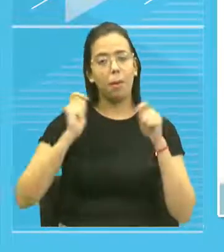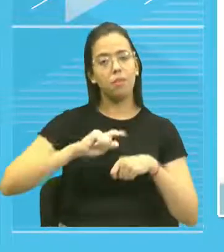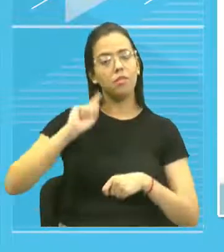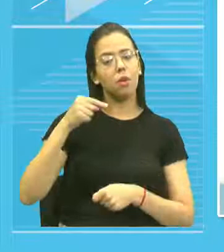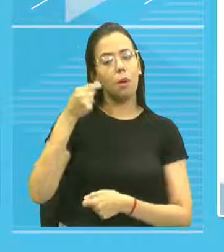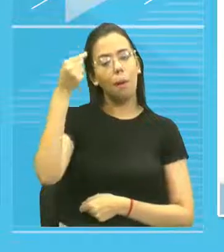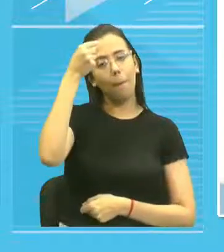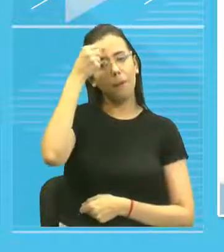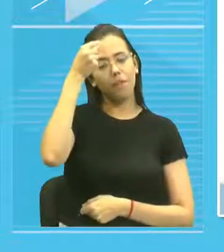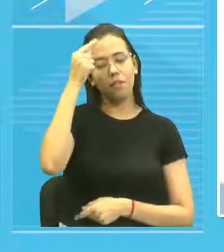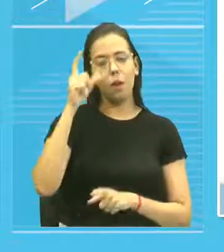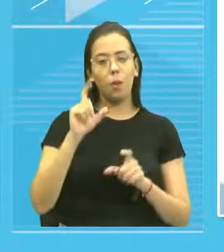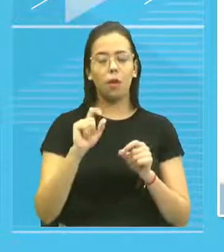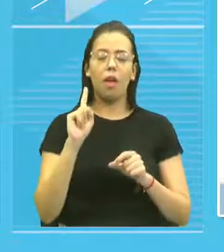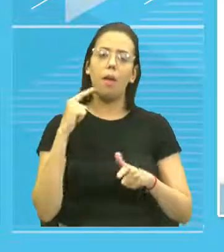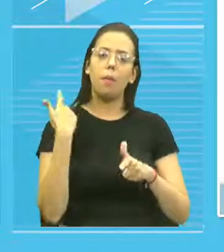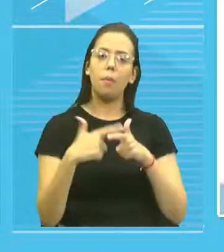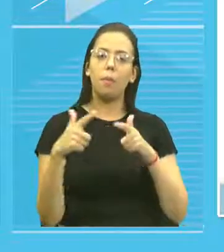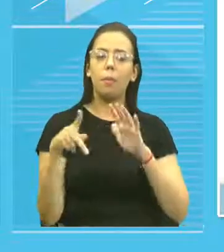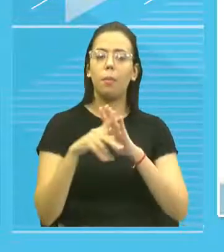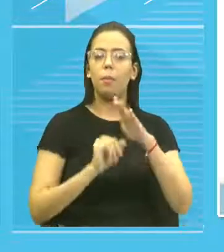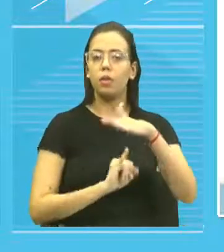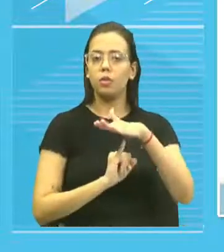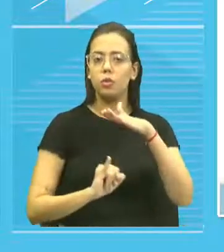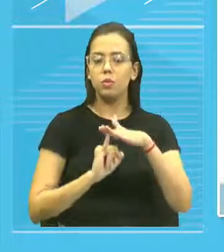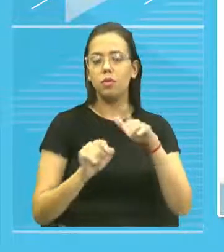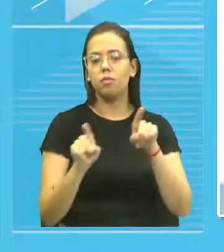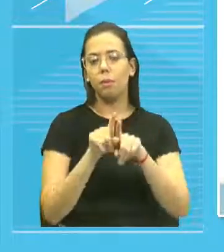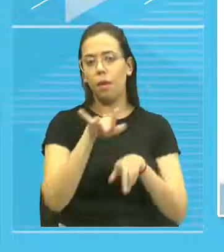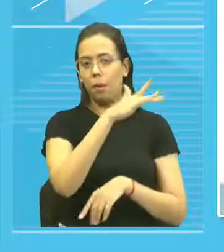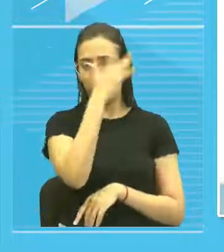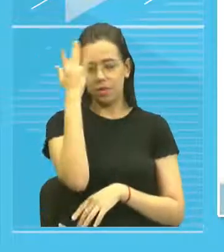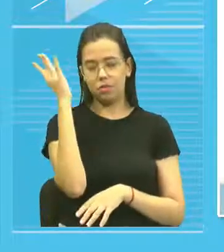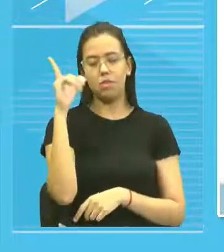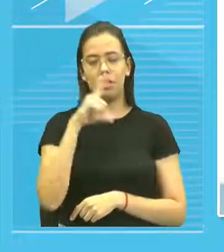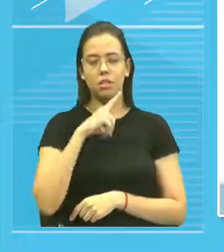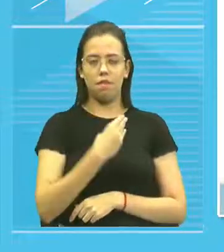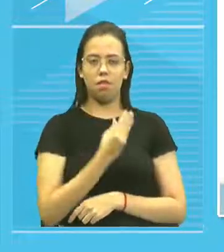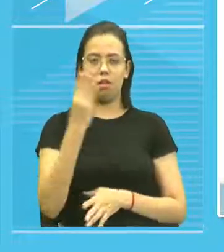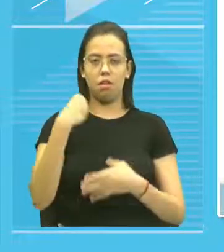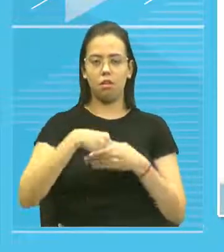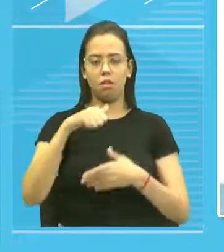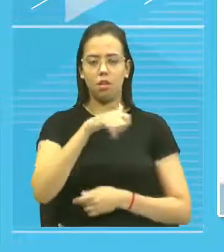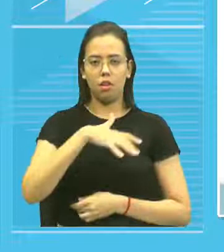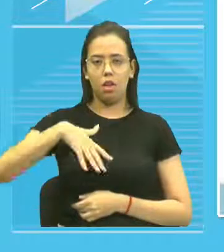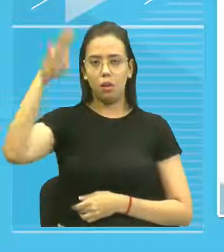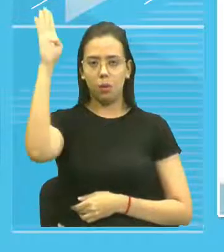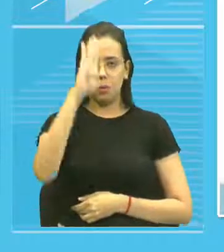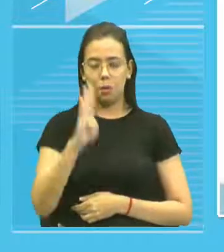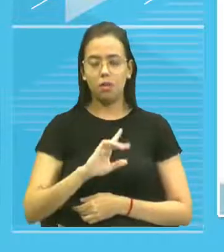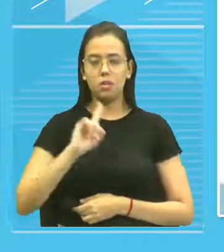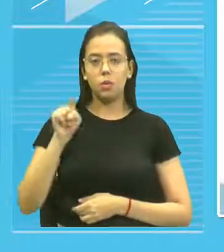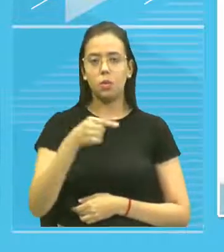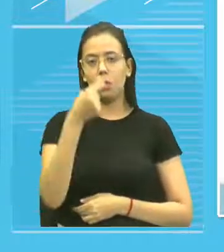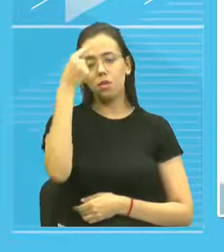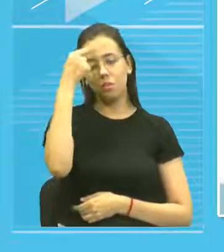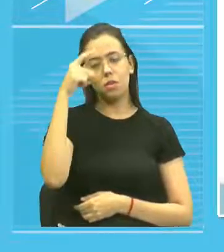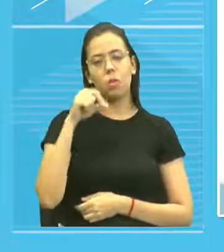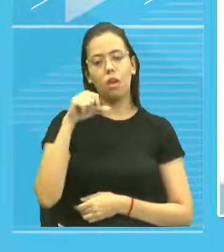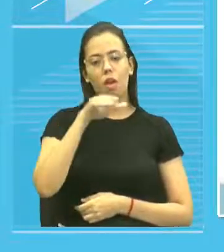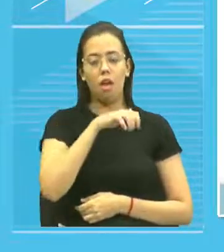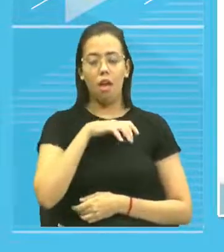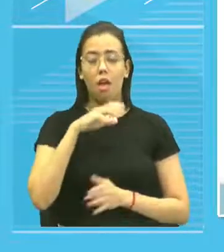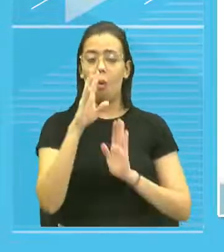pode pensar O que são que as instituições as pessoas que habitam o território brasileiro a gente toma o conteúdo pelo